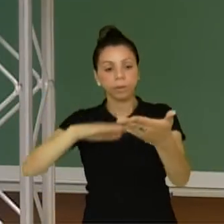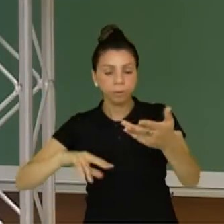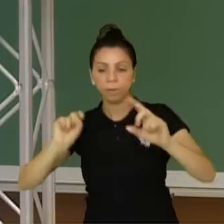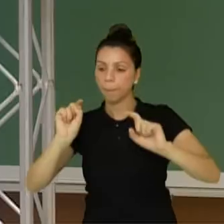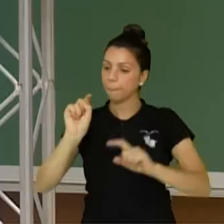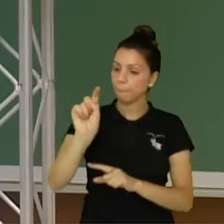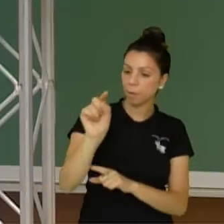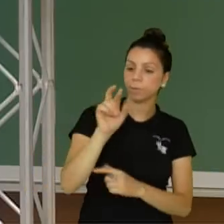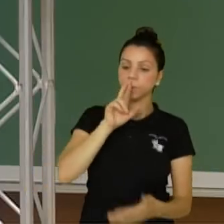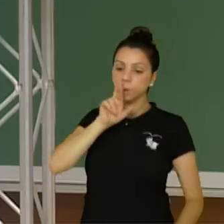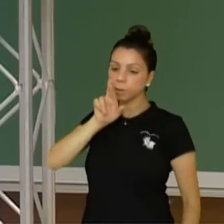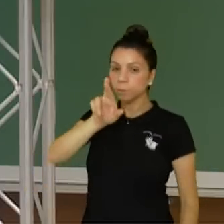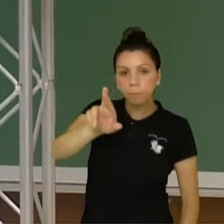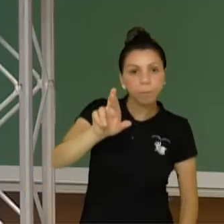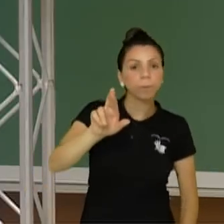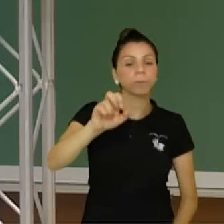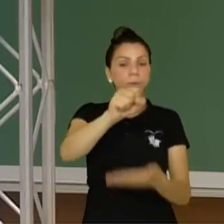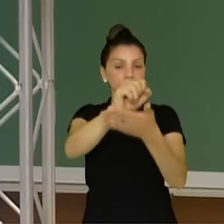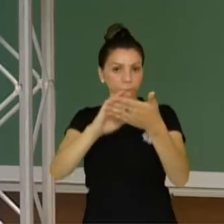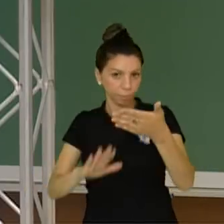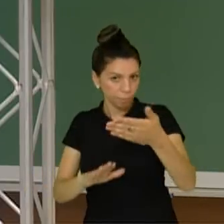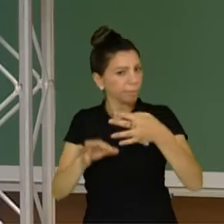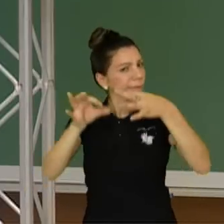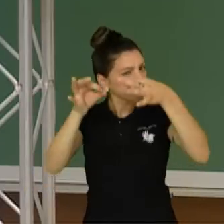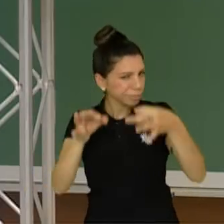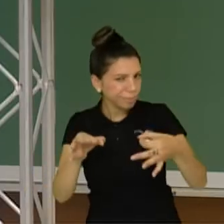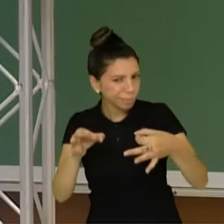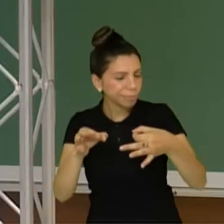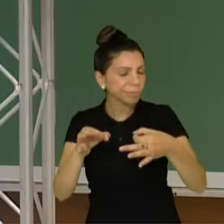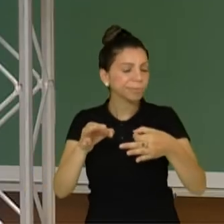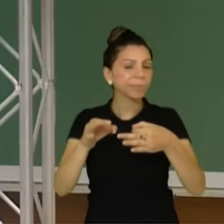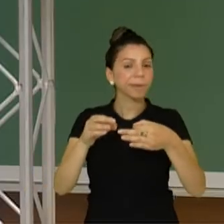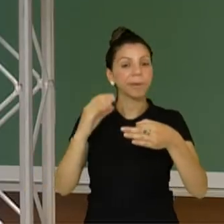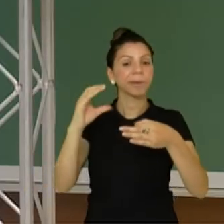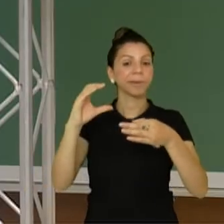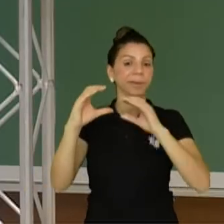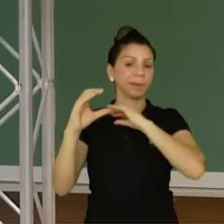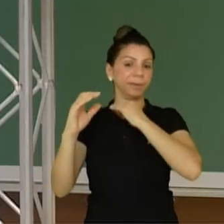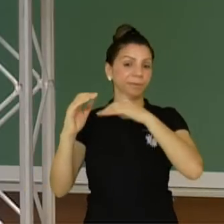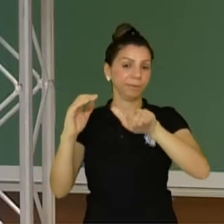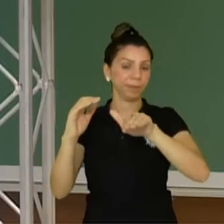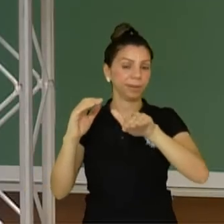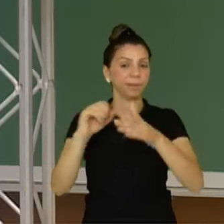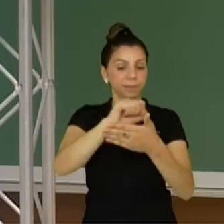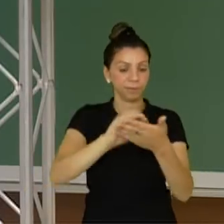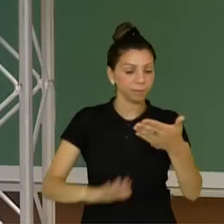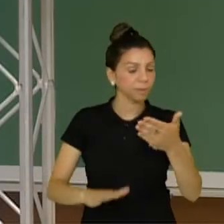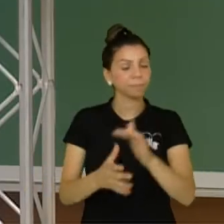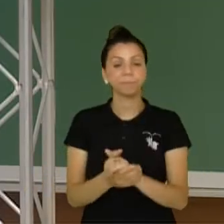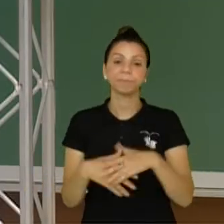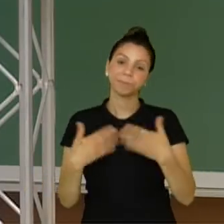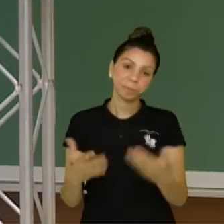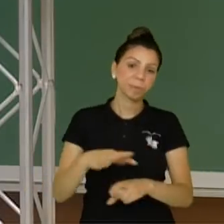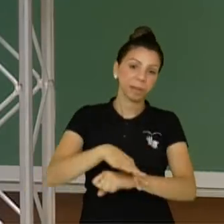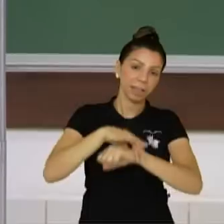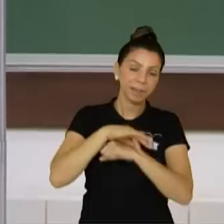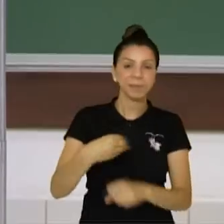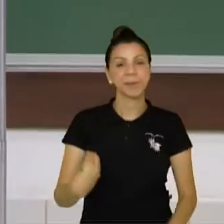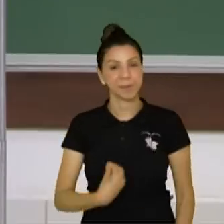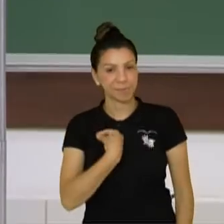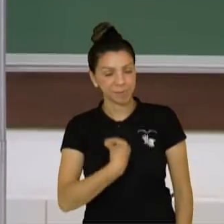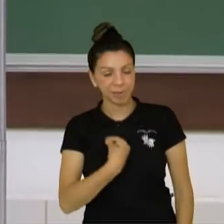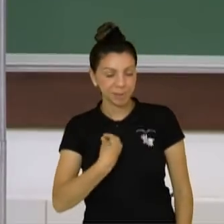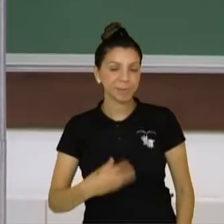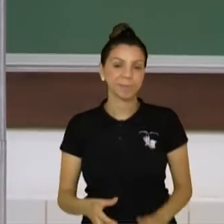Clica, responde a atividade bem certinho, envia a atividade. E assim você está garantindo a sua presença. O